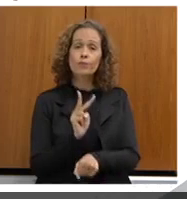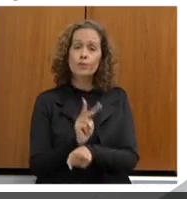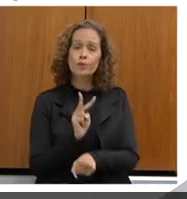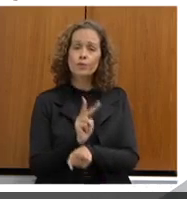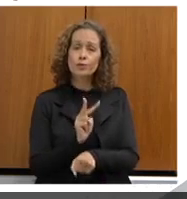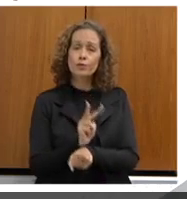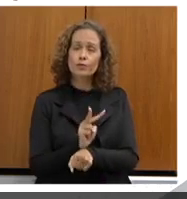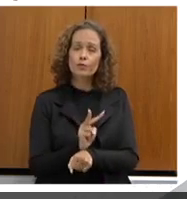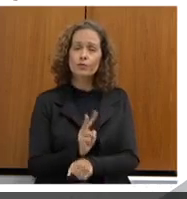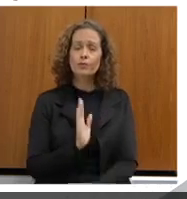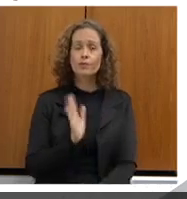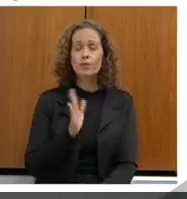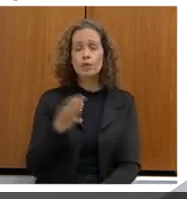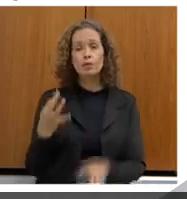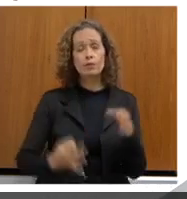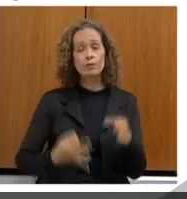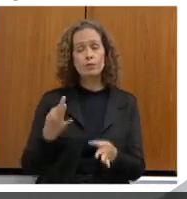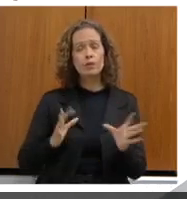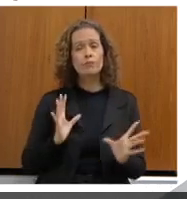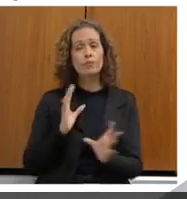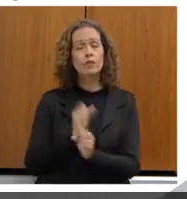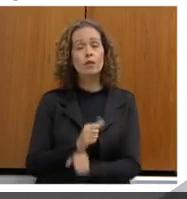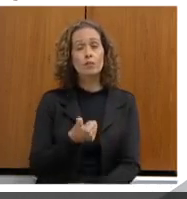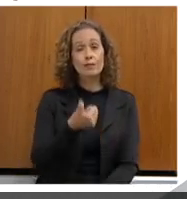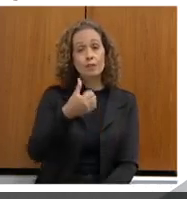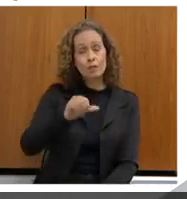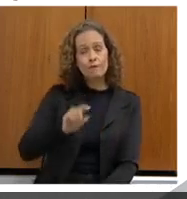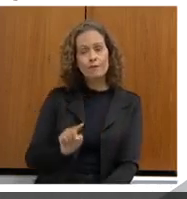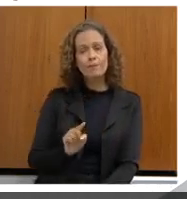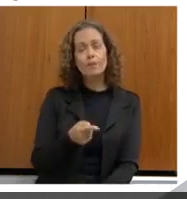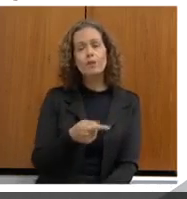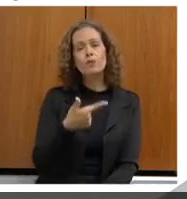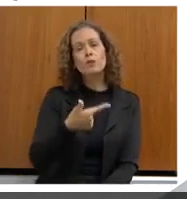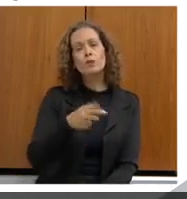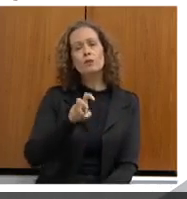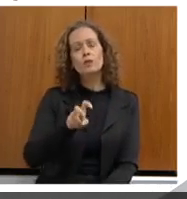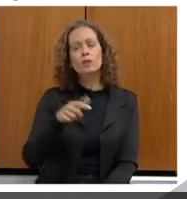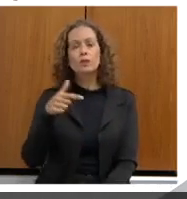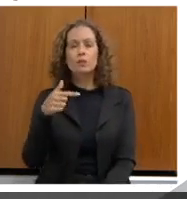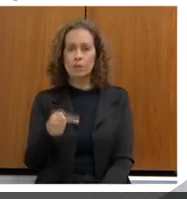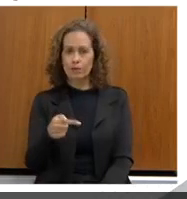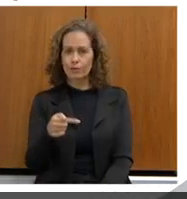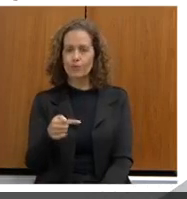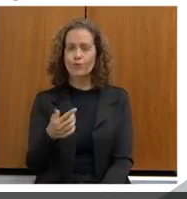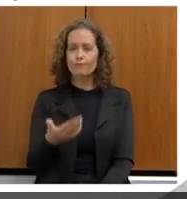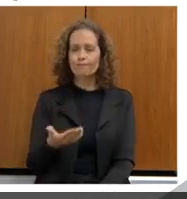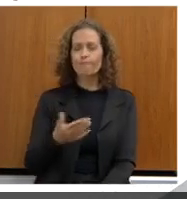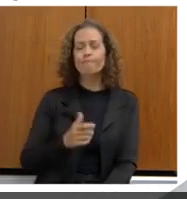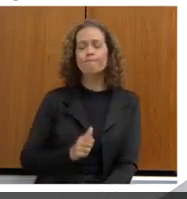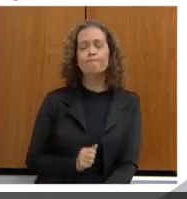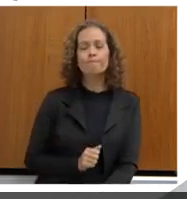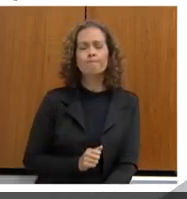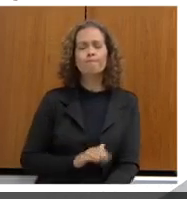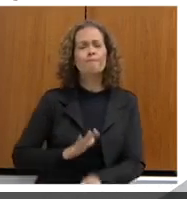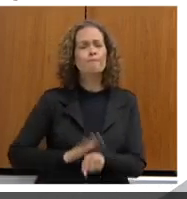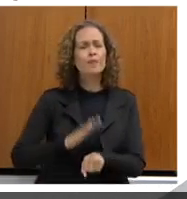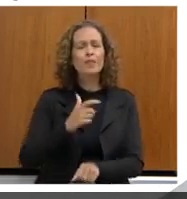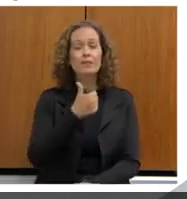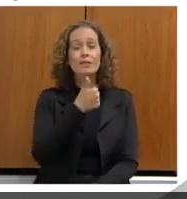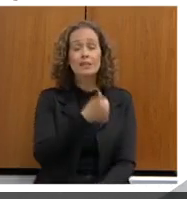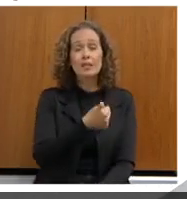lavradas e remetidos à justiça foram 19257 procedimentos mais de